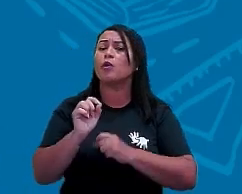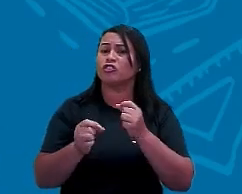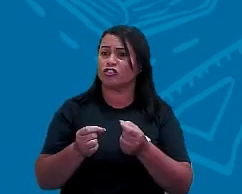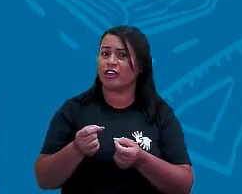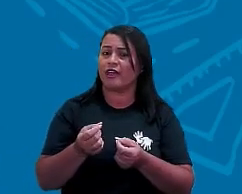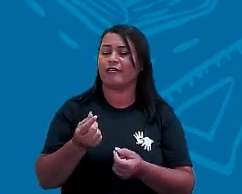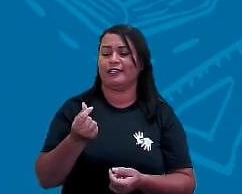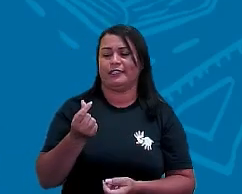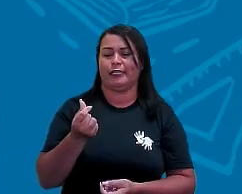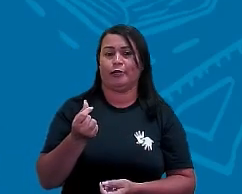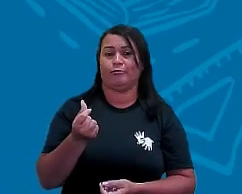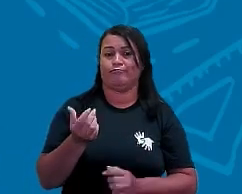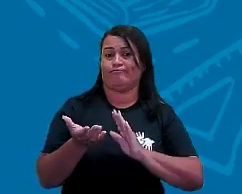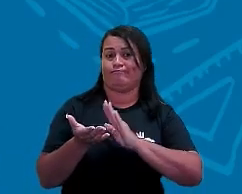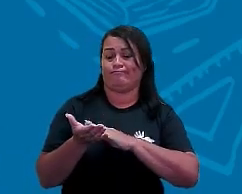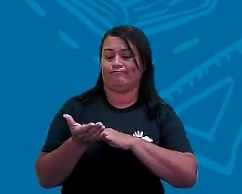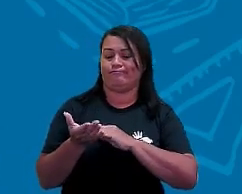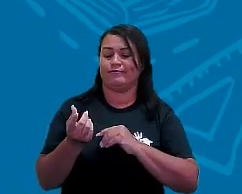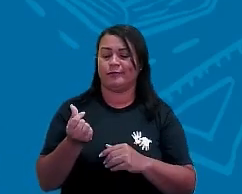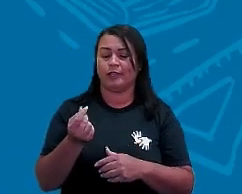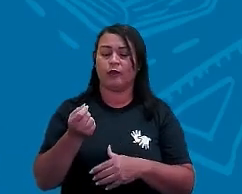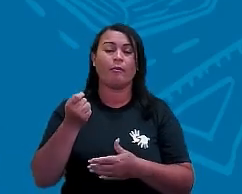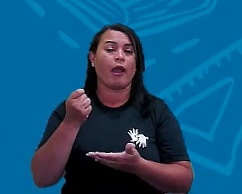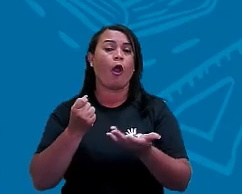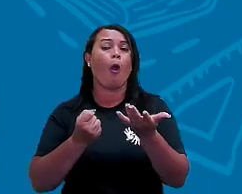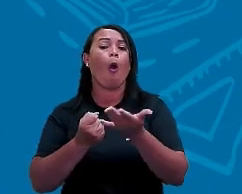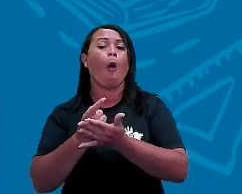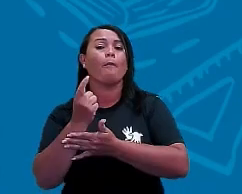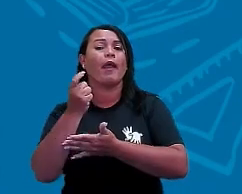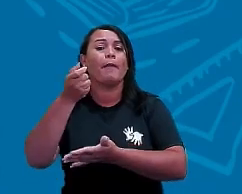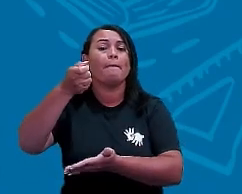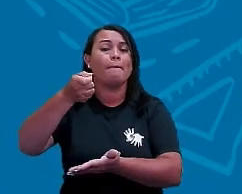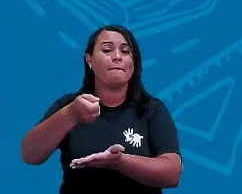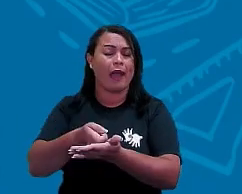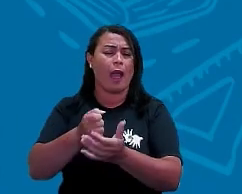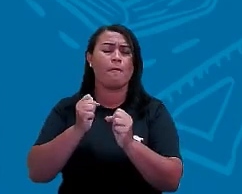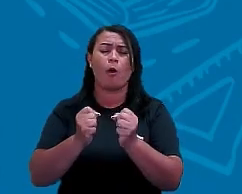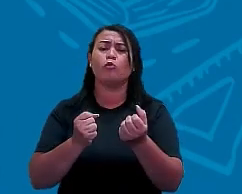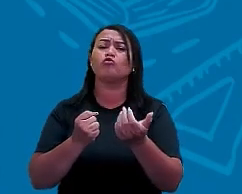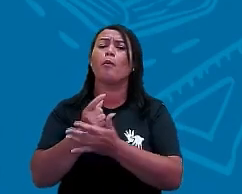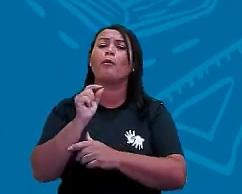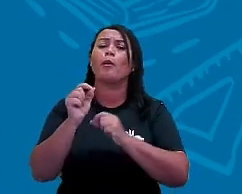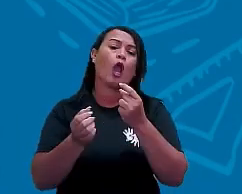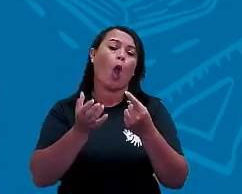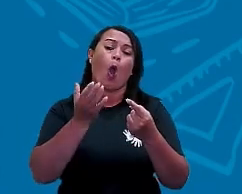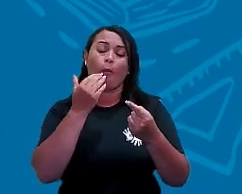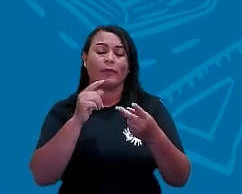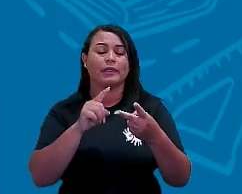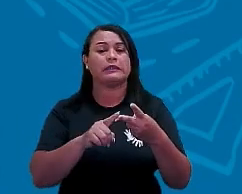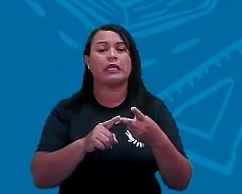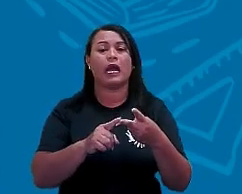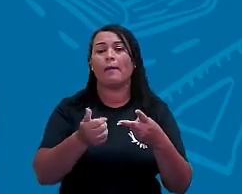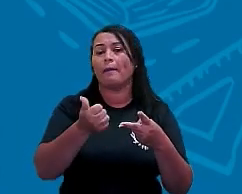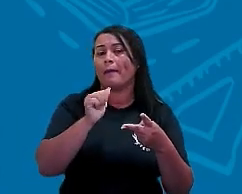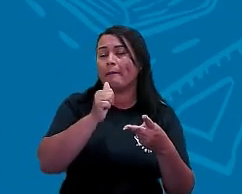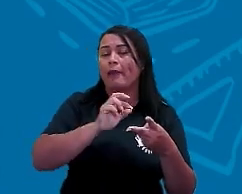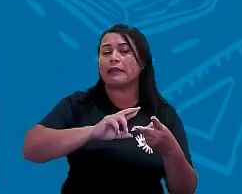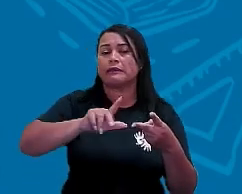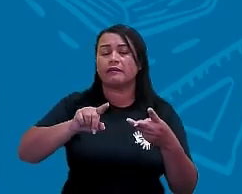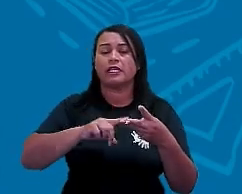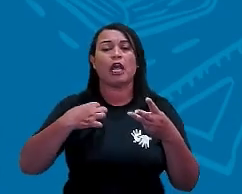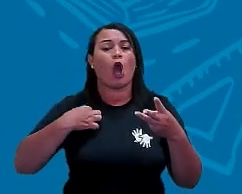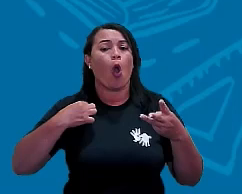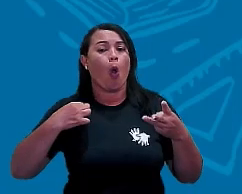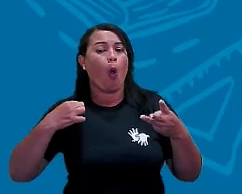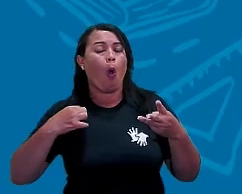leva? Dinheiro. Então, eu uso dinheiro para comprar. Posso comprar o quê? Comida, bebida,